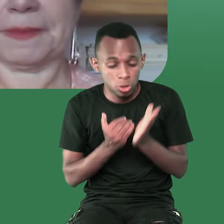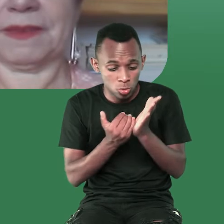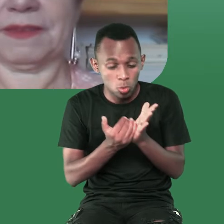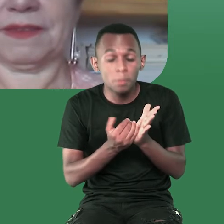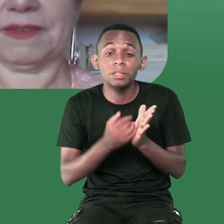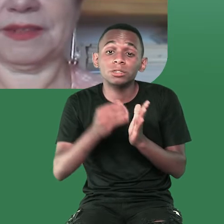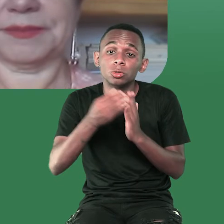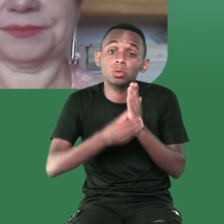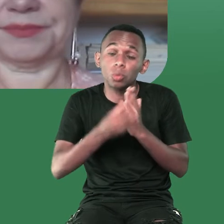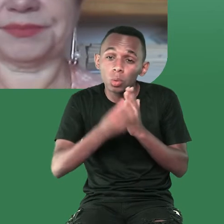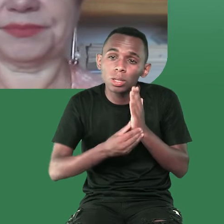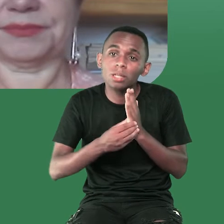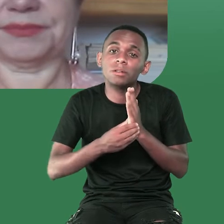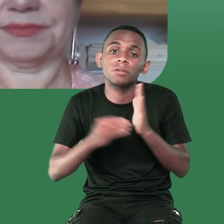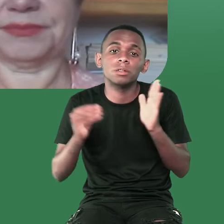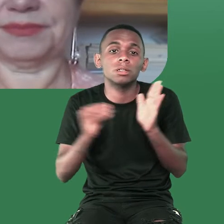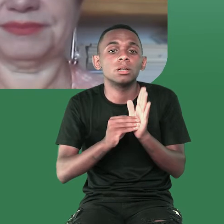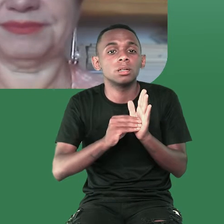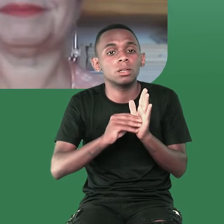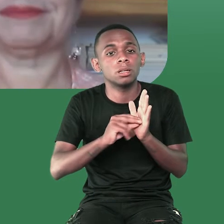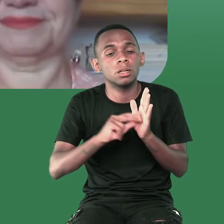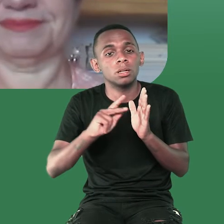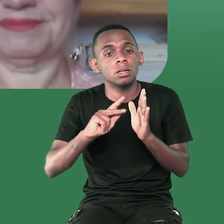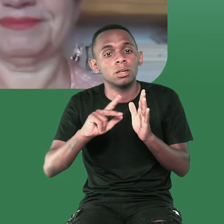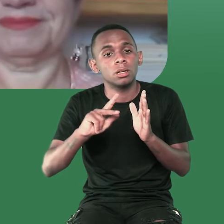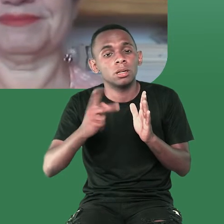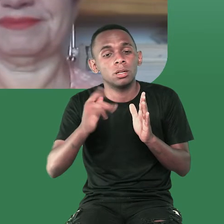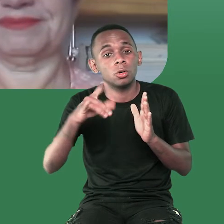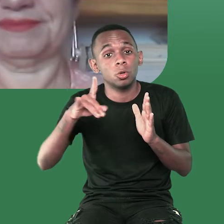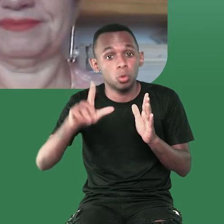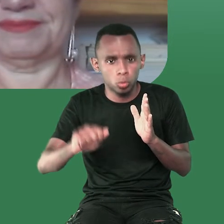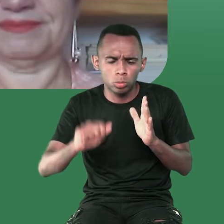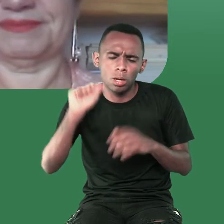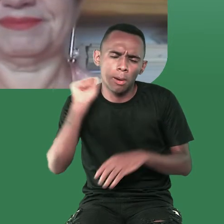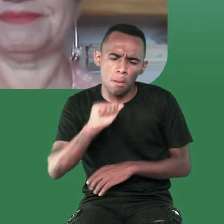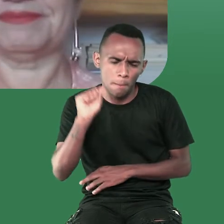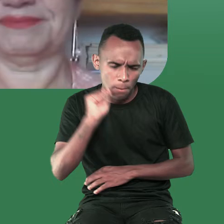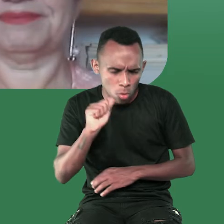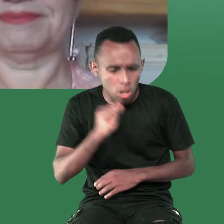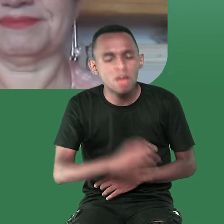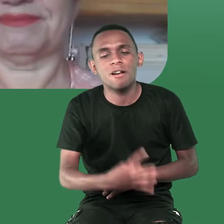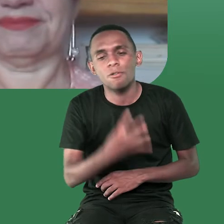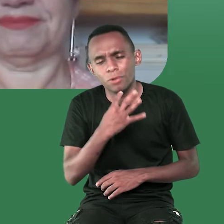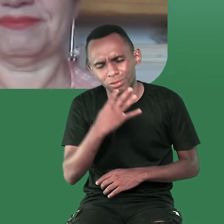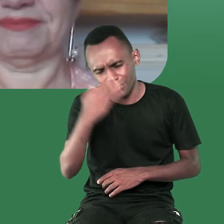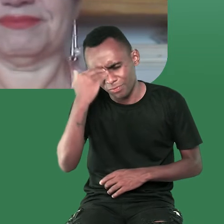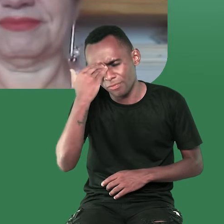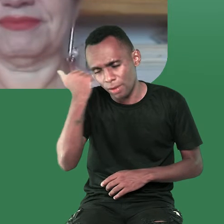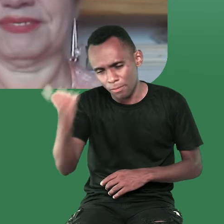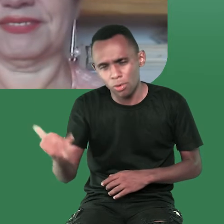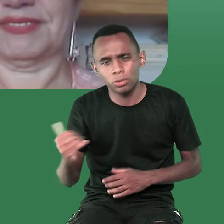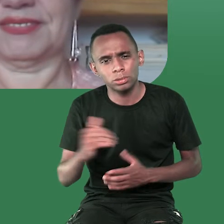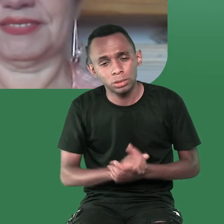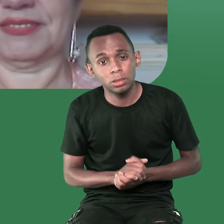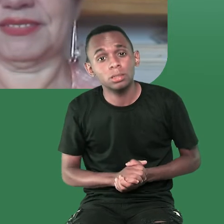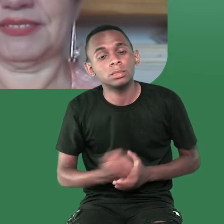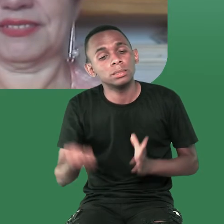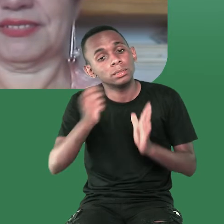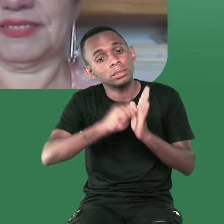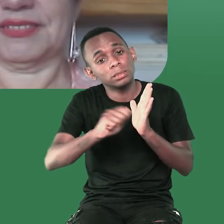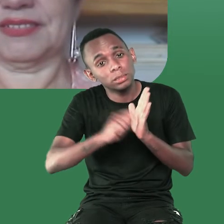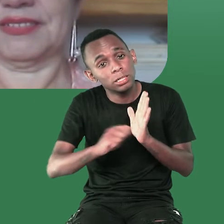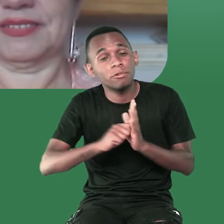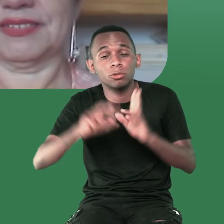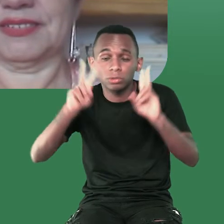você menciona a Hilda Hilst, que é uma mulher muito conhecida, né, por escrever